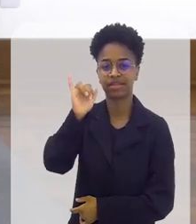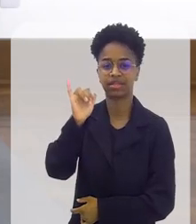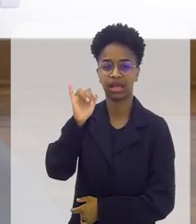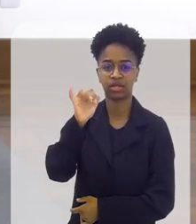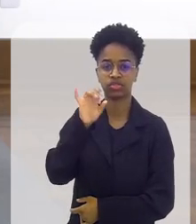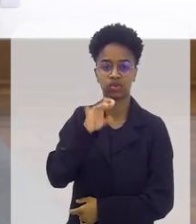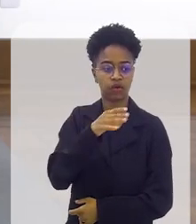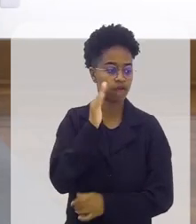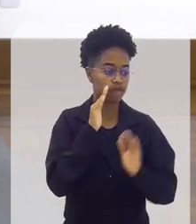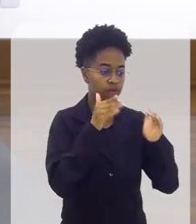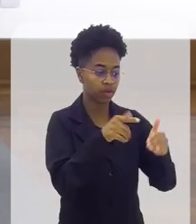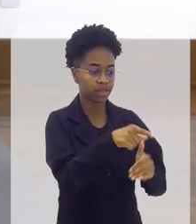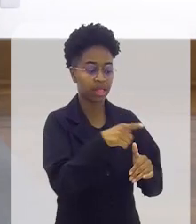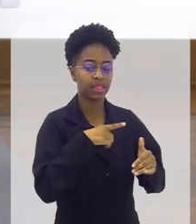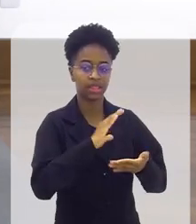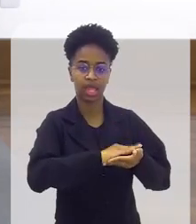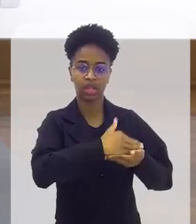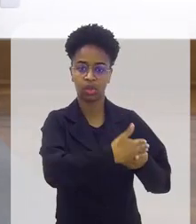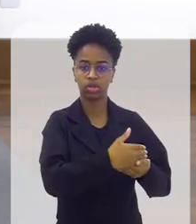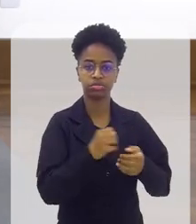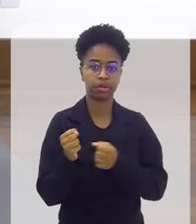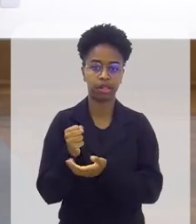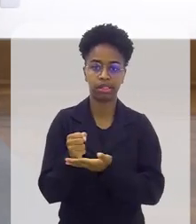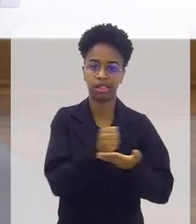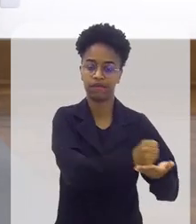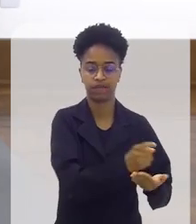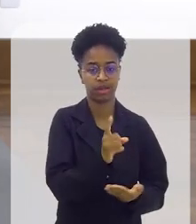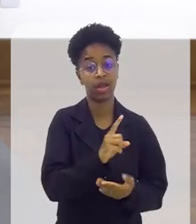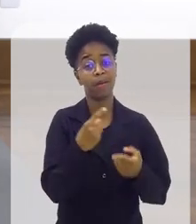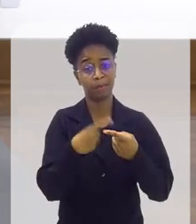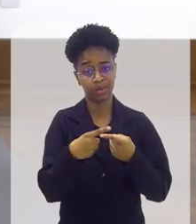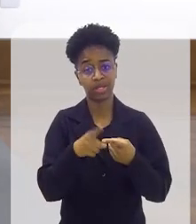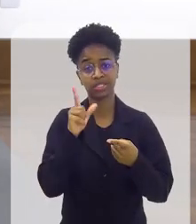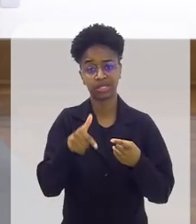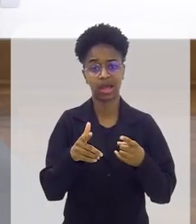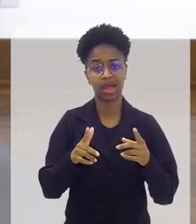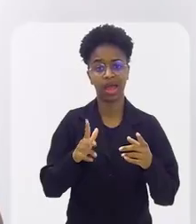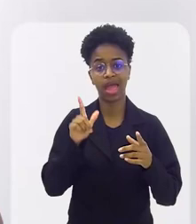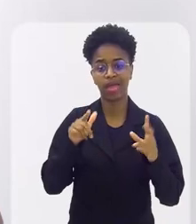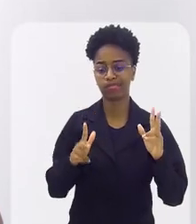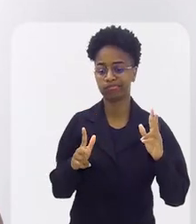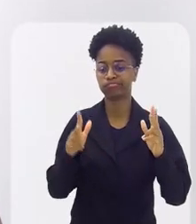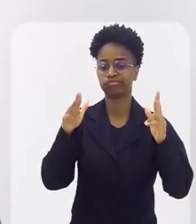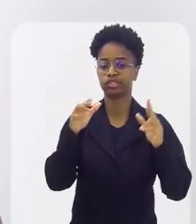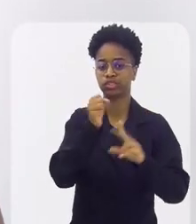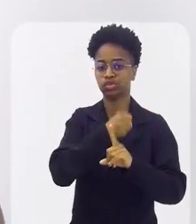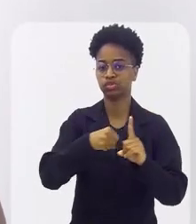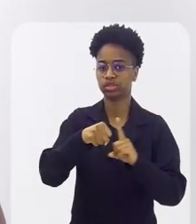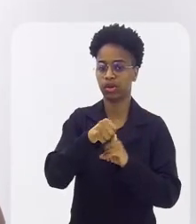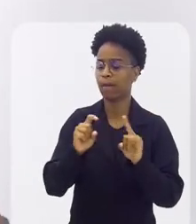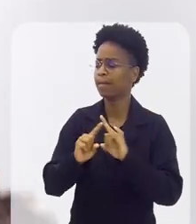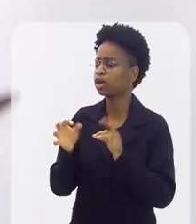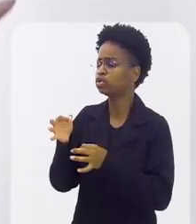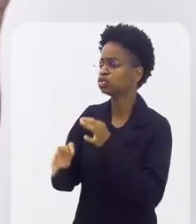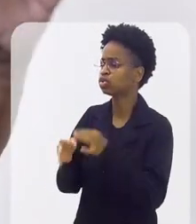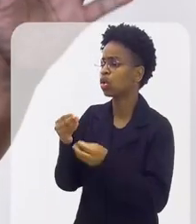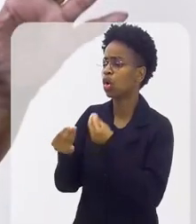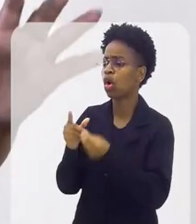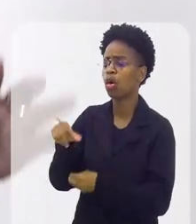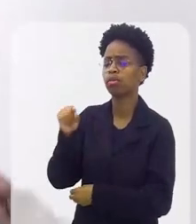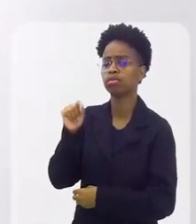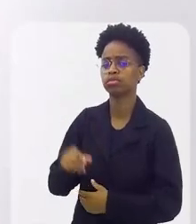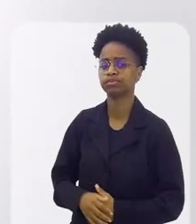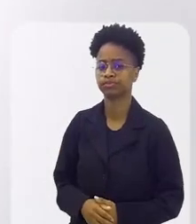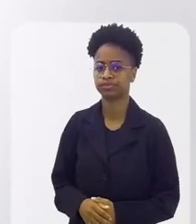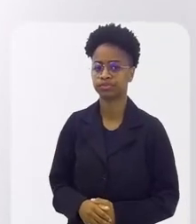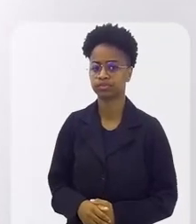feito somente para quem tem o seu próprio notebook levar para lá, porque isso já é um recorte social enorme, né? Ter uma pessoa. Aí, esse júri, como